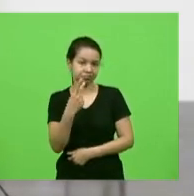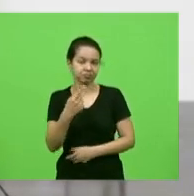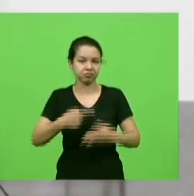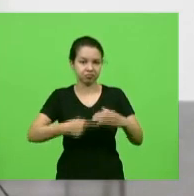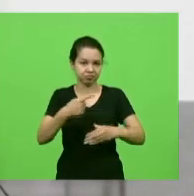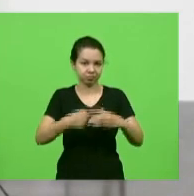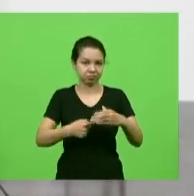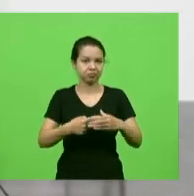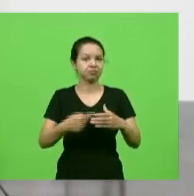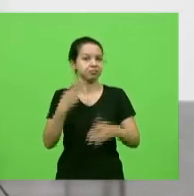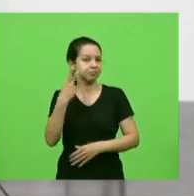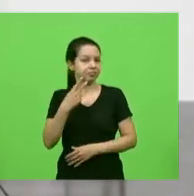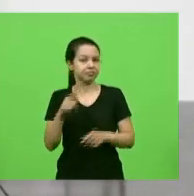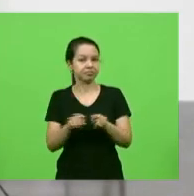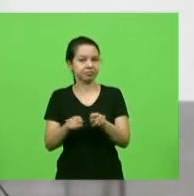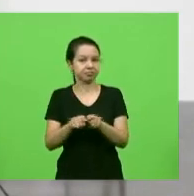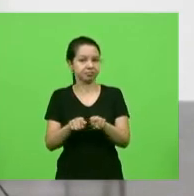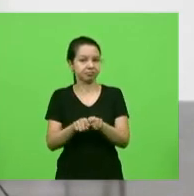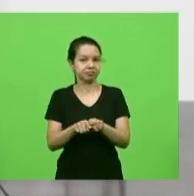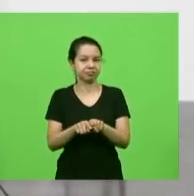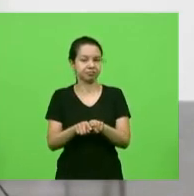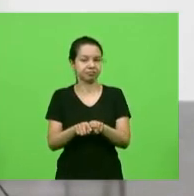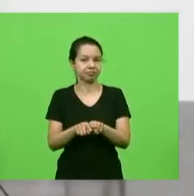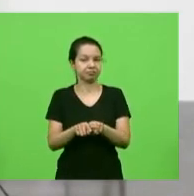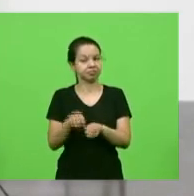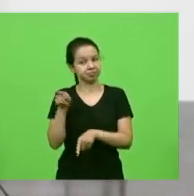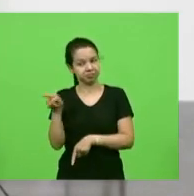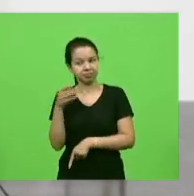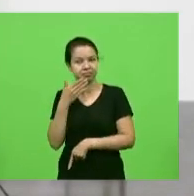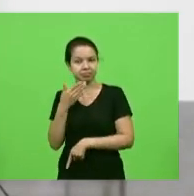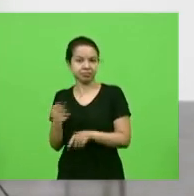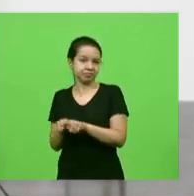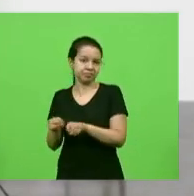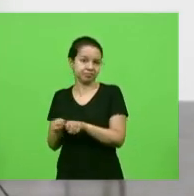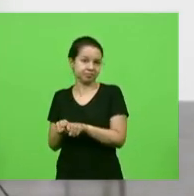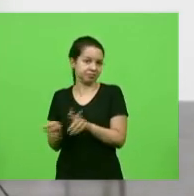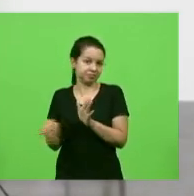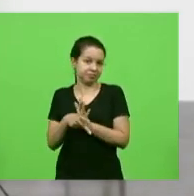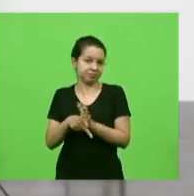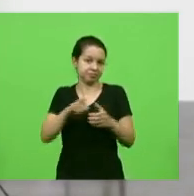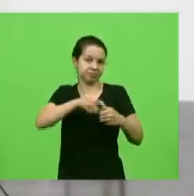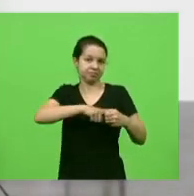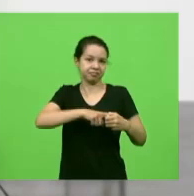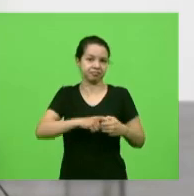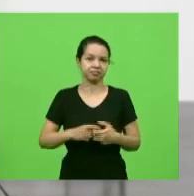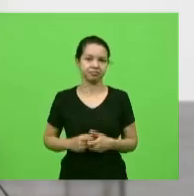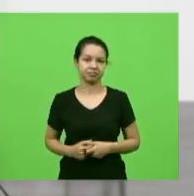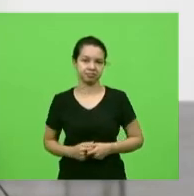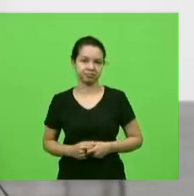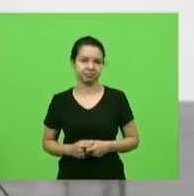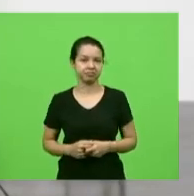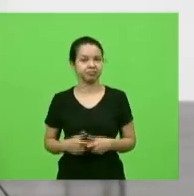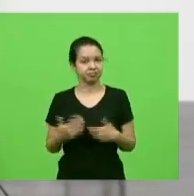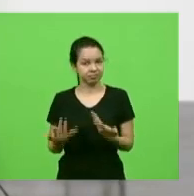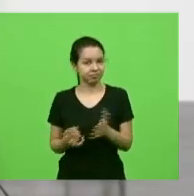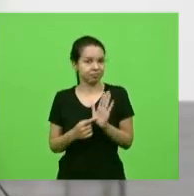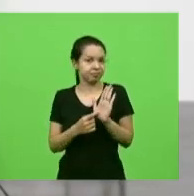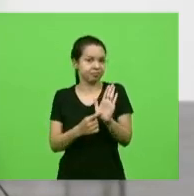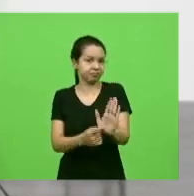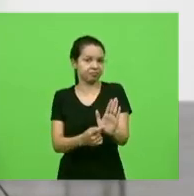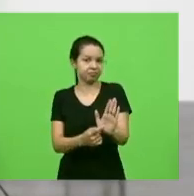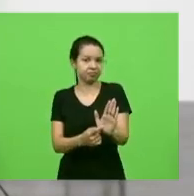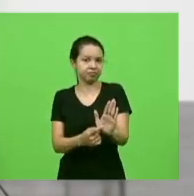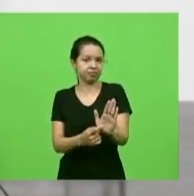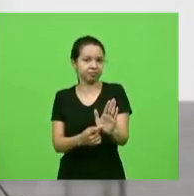aliás, o peticionante integrou. E assim indicaram os que participaram ou estão